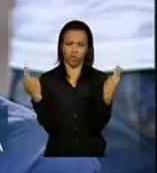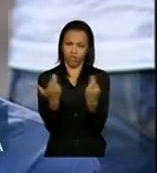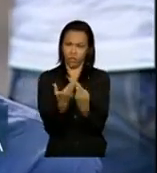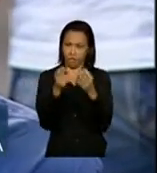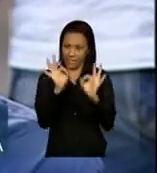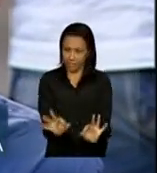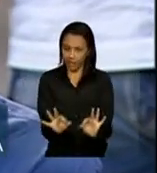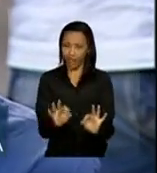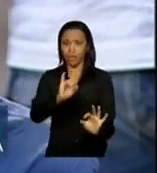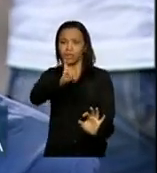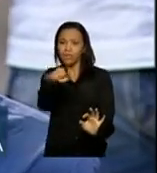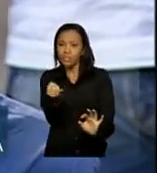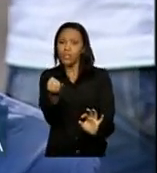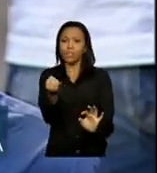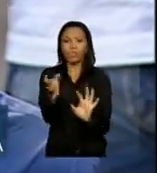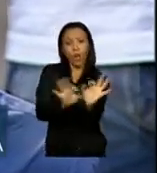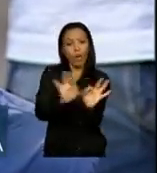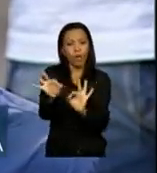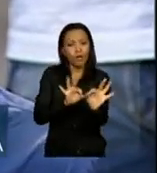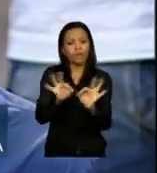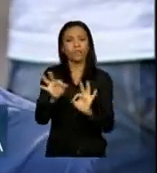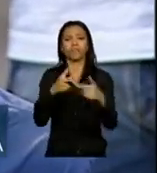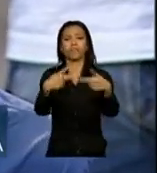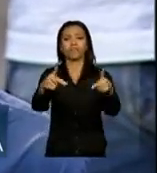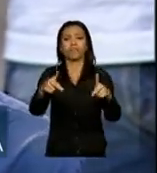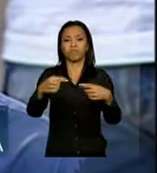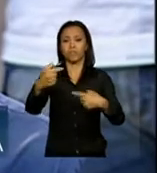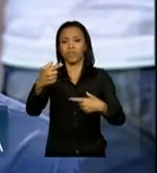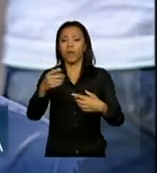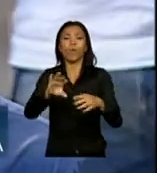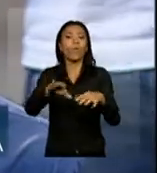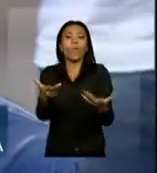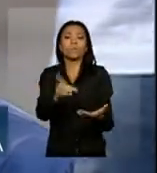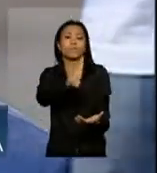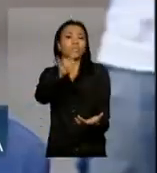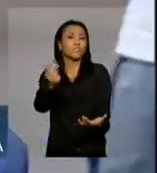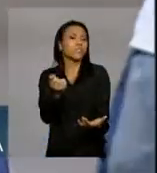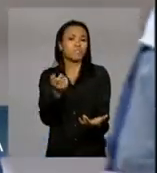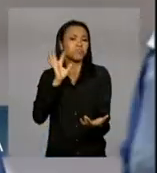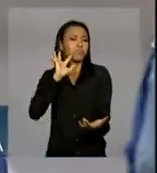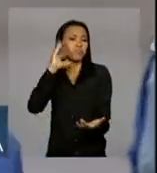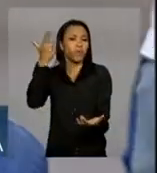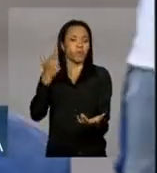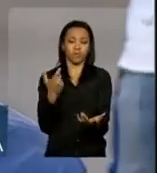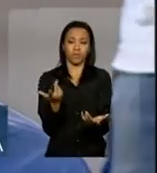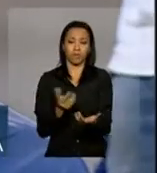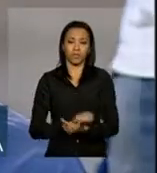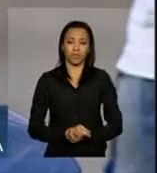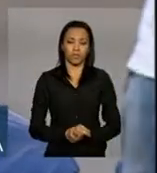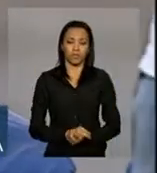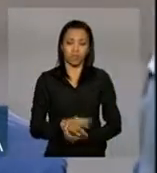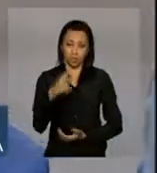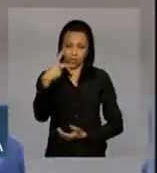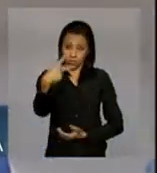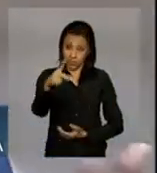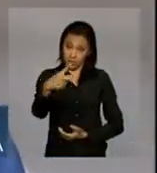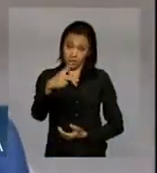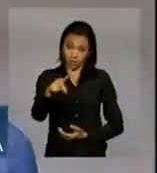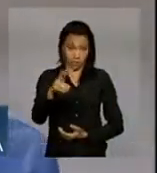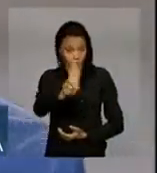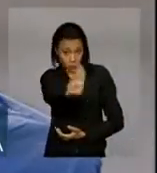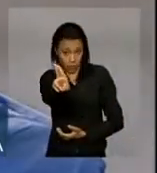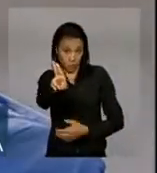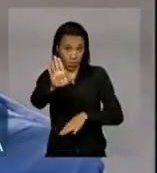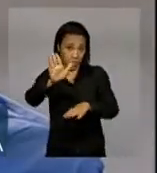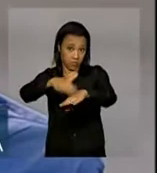janeiro para definir a coordenação política da qual serão escoltados é quando que vai ter uma definição aí sobre essa essa questão dessa